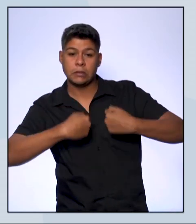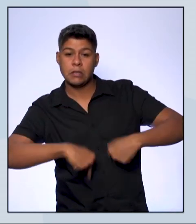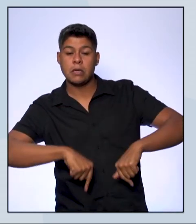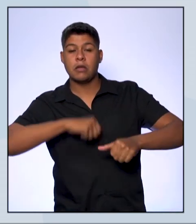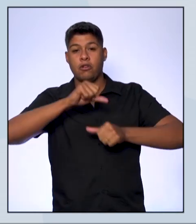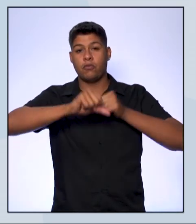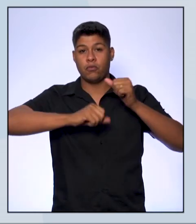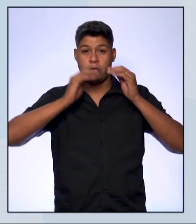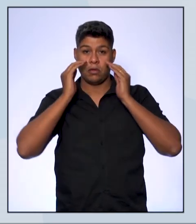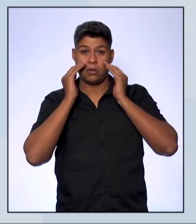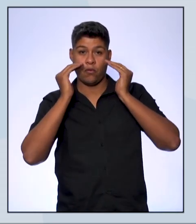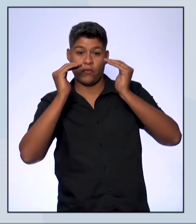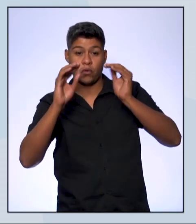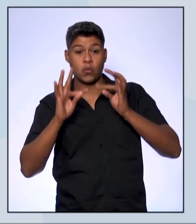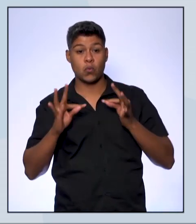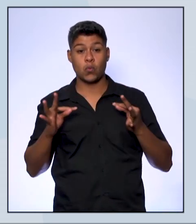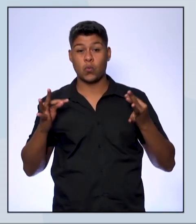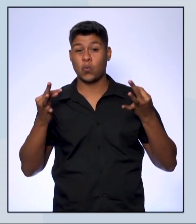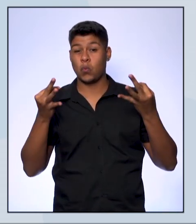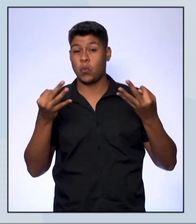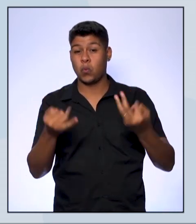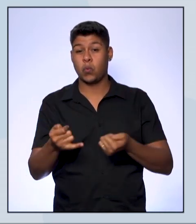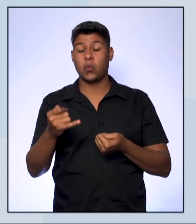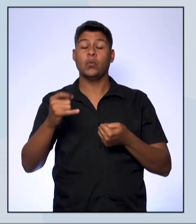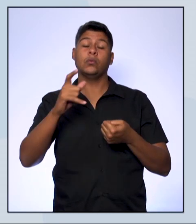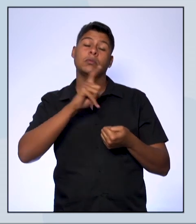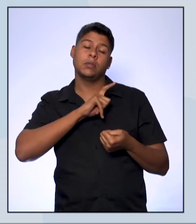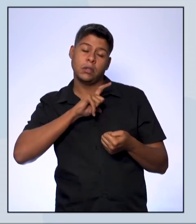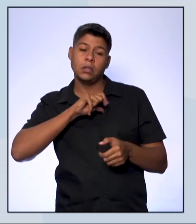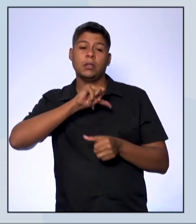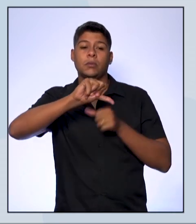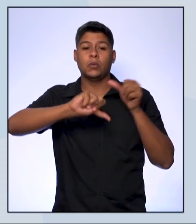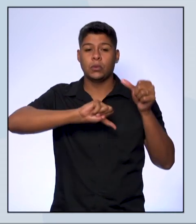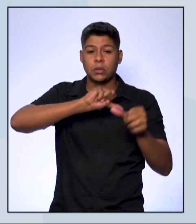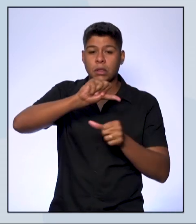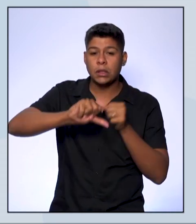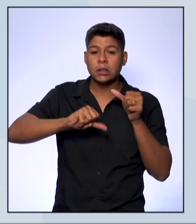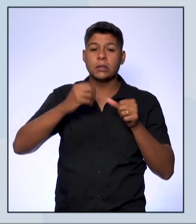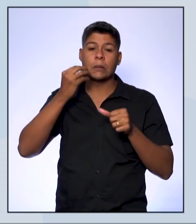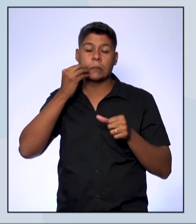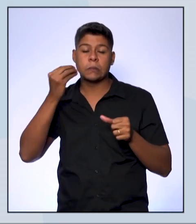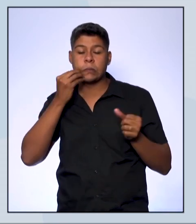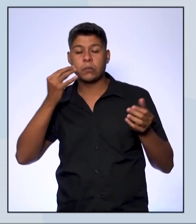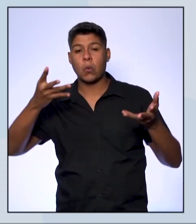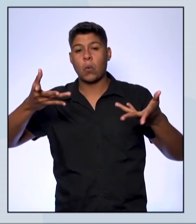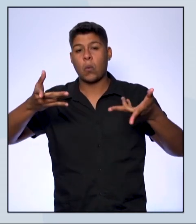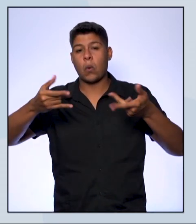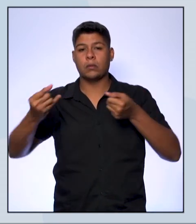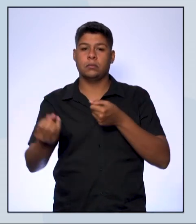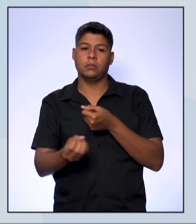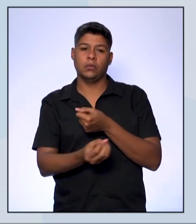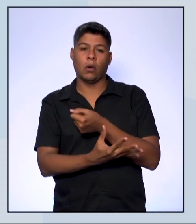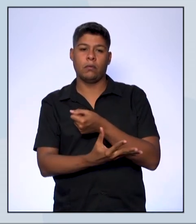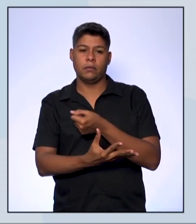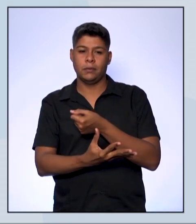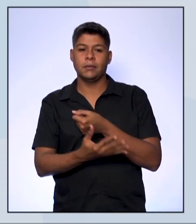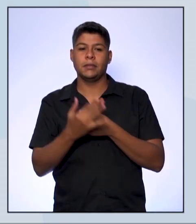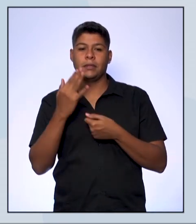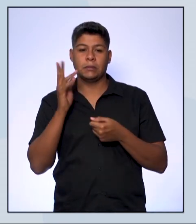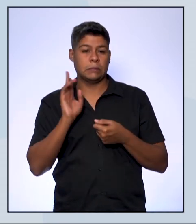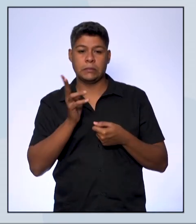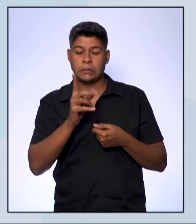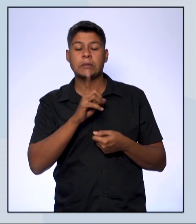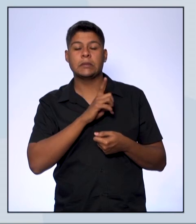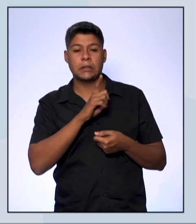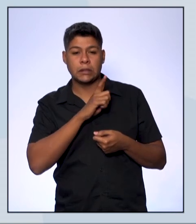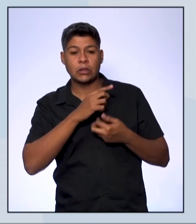a confiança todo mundo é composto de mudança tomando sempre novas qualidades continuamente vemos